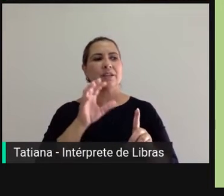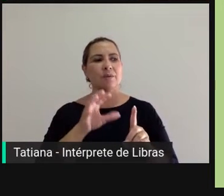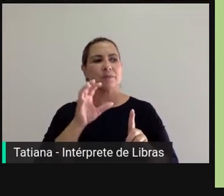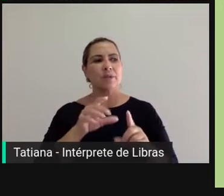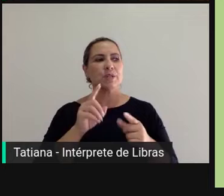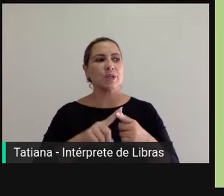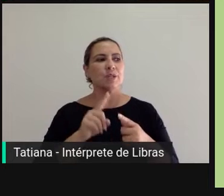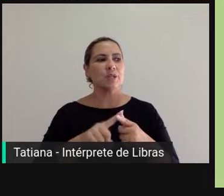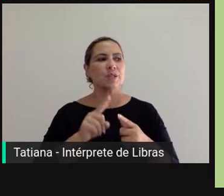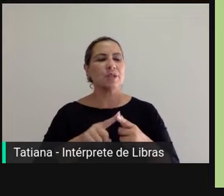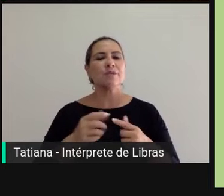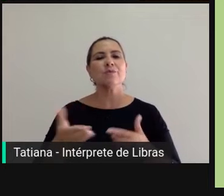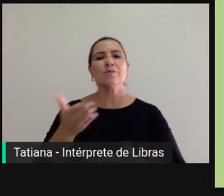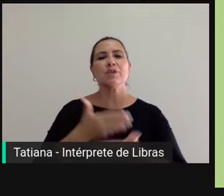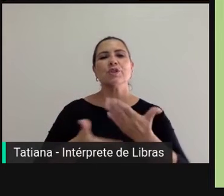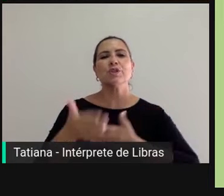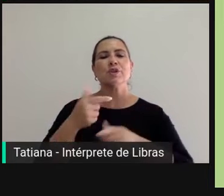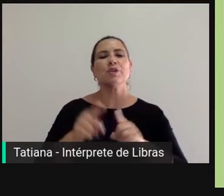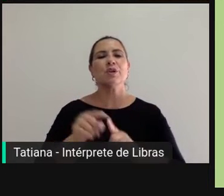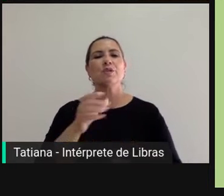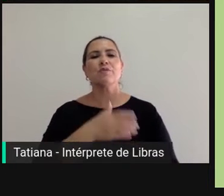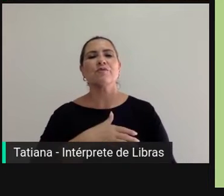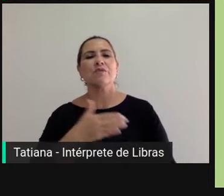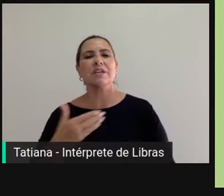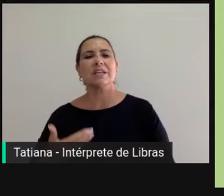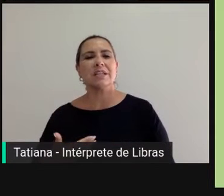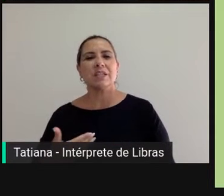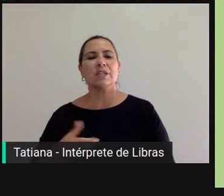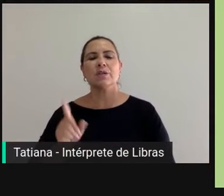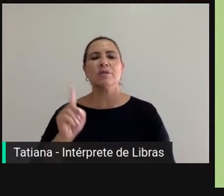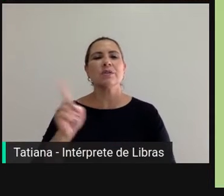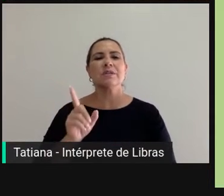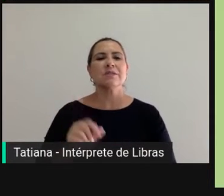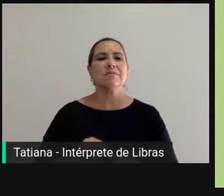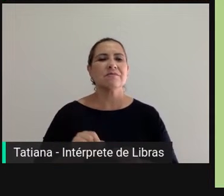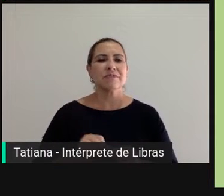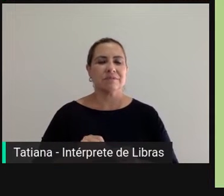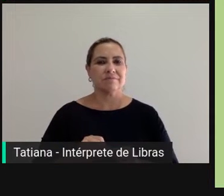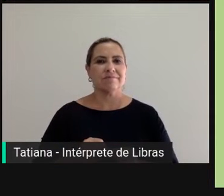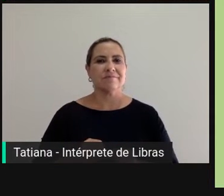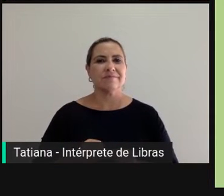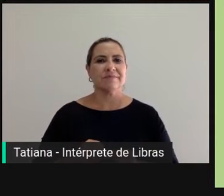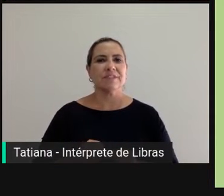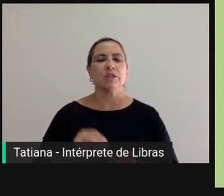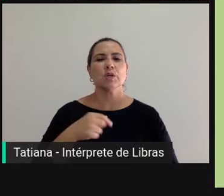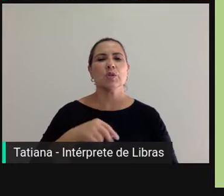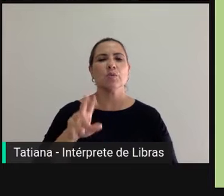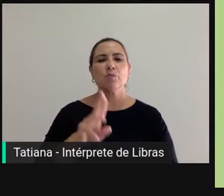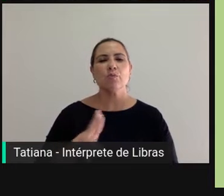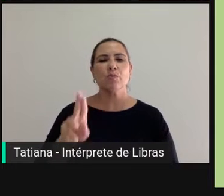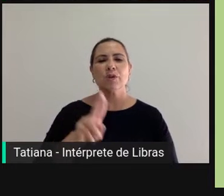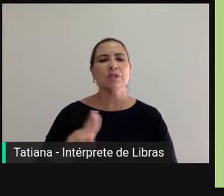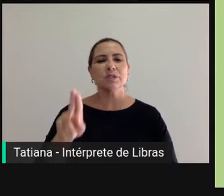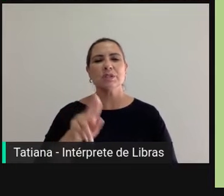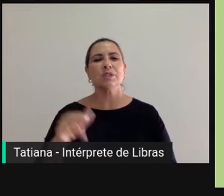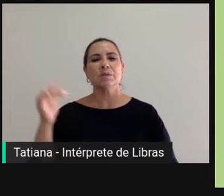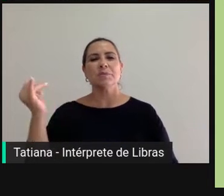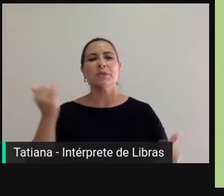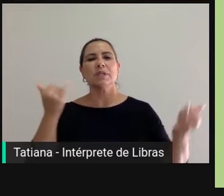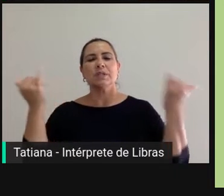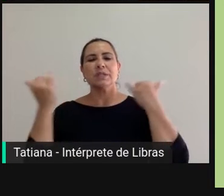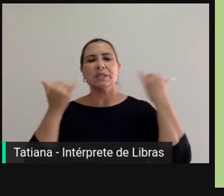que os estados, o que os governos, o que as plataformas não estão fazendo quando elas usam o dado da internet